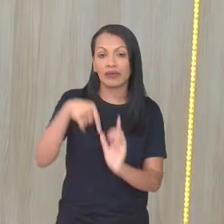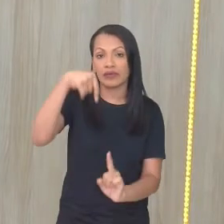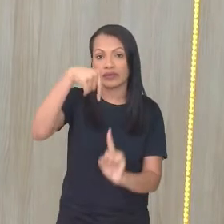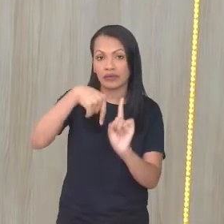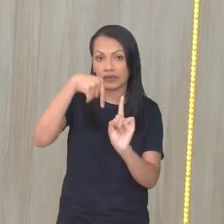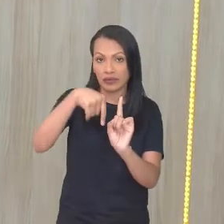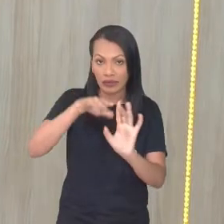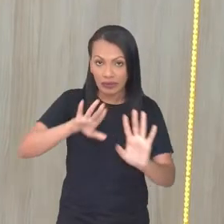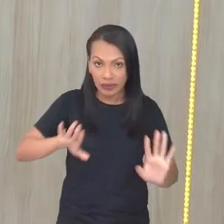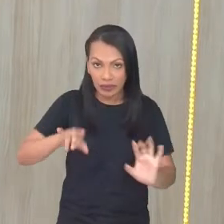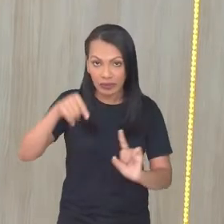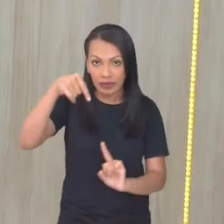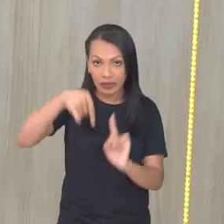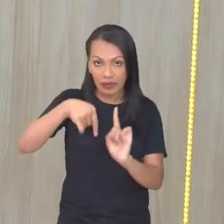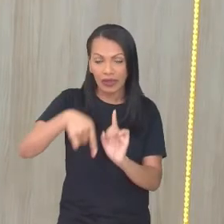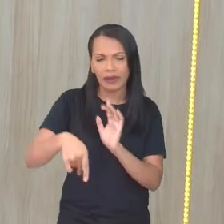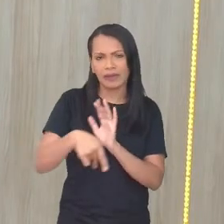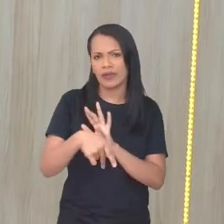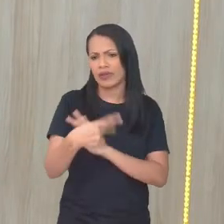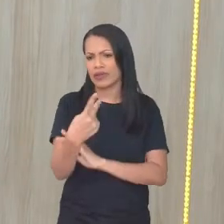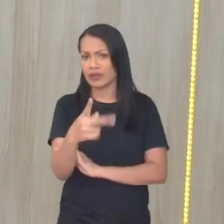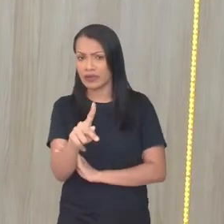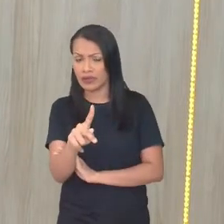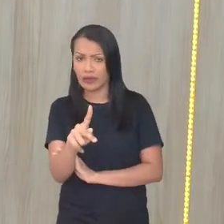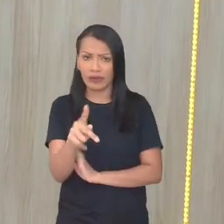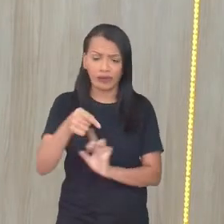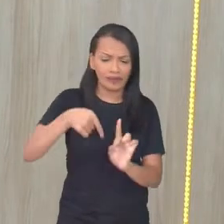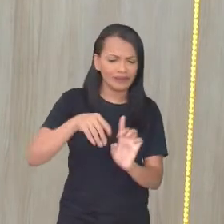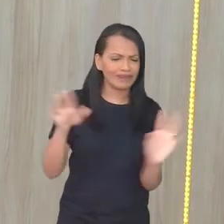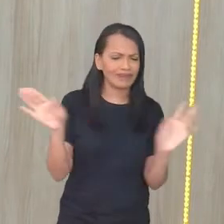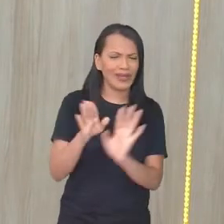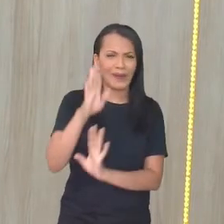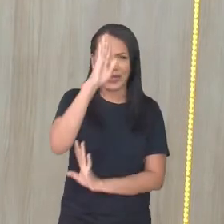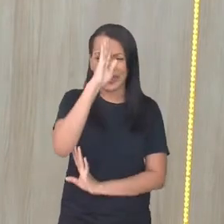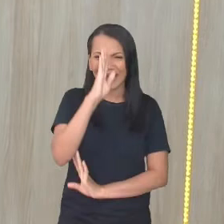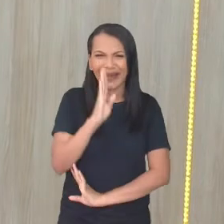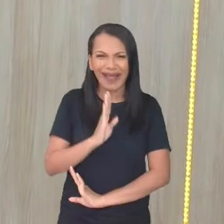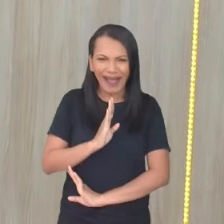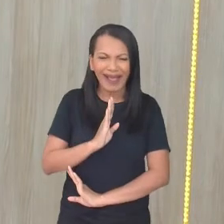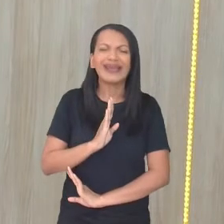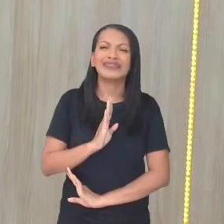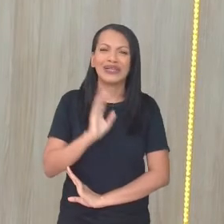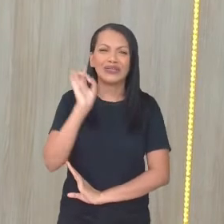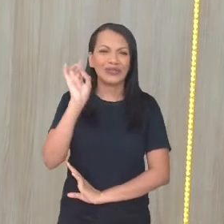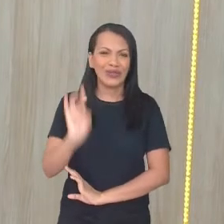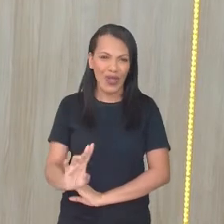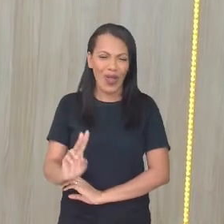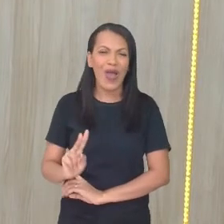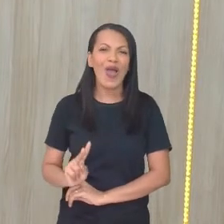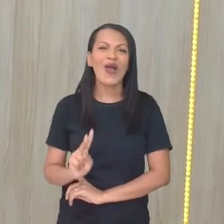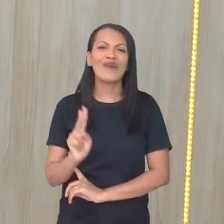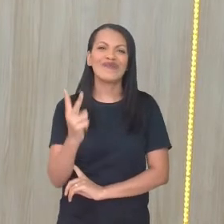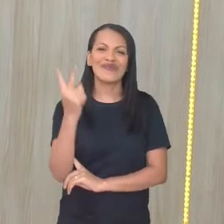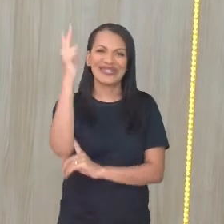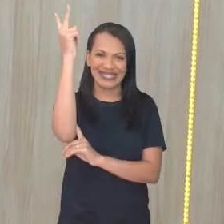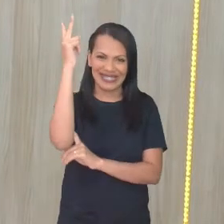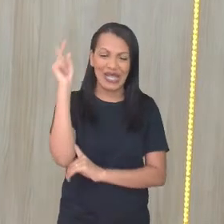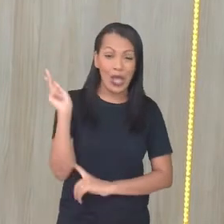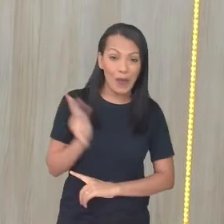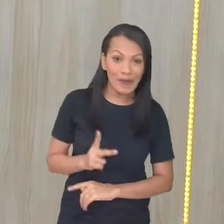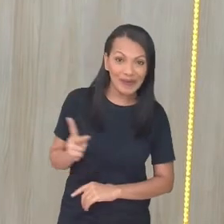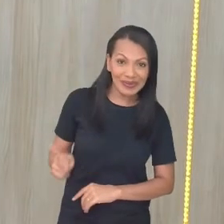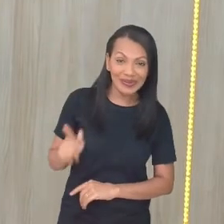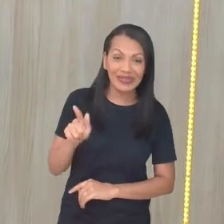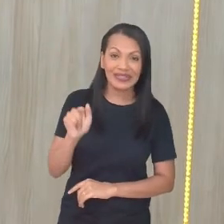Não vai consumir do seu pacote de dados. Aí ó, é só vitória, como diz o nosso professor Gilson, né,